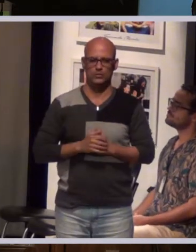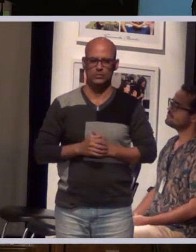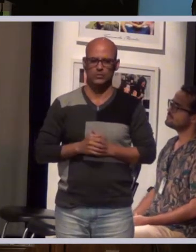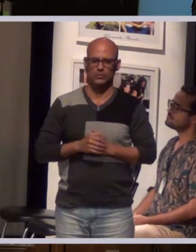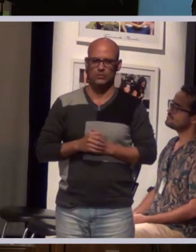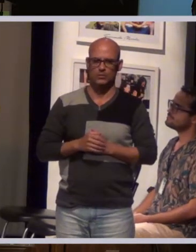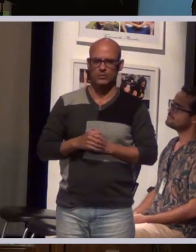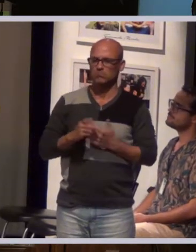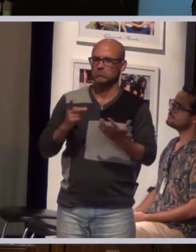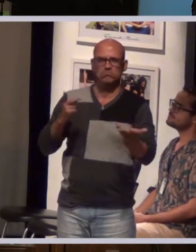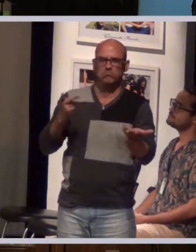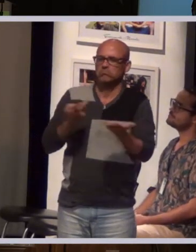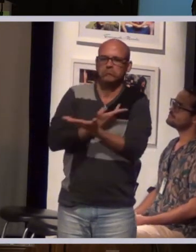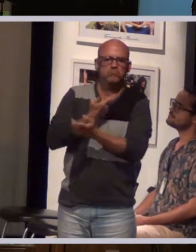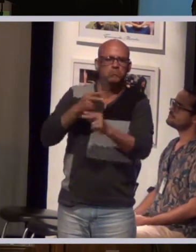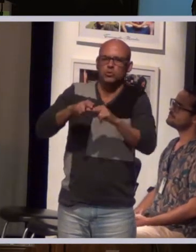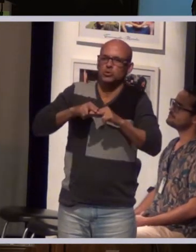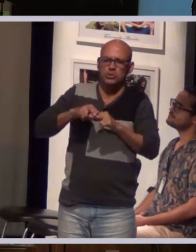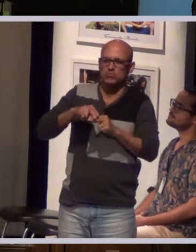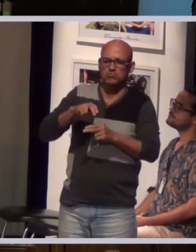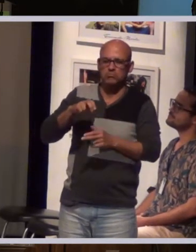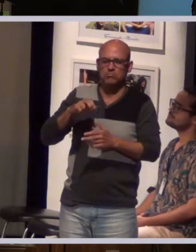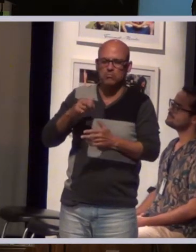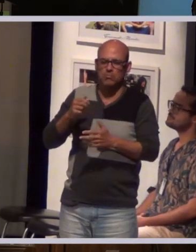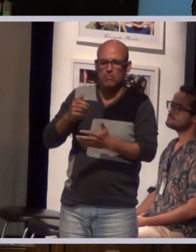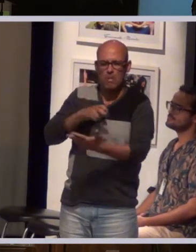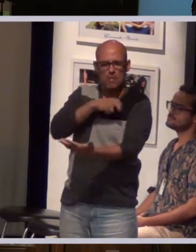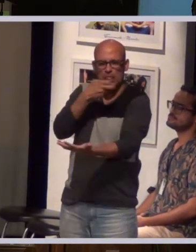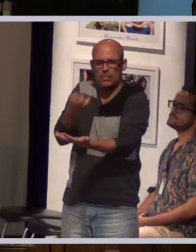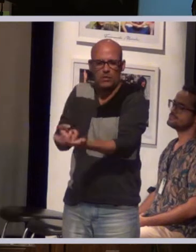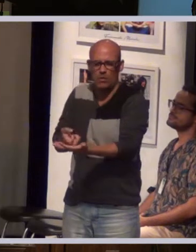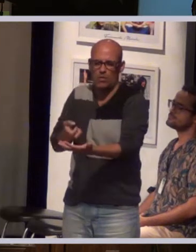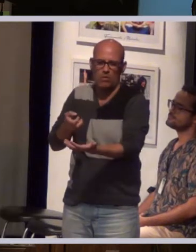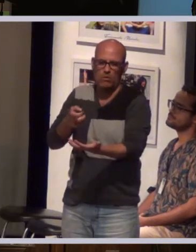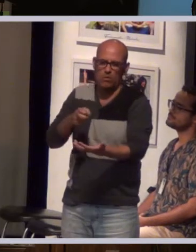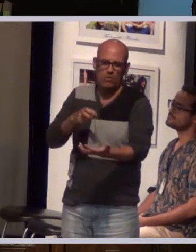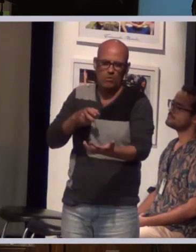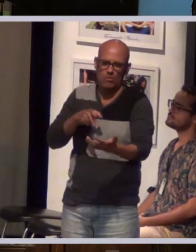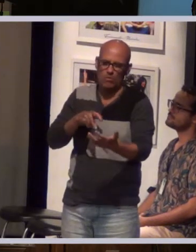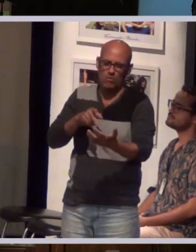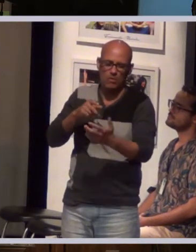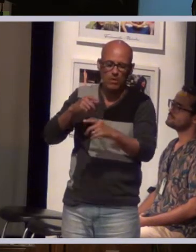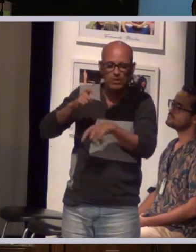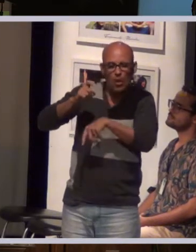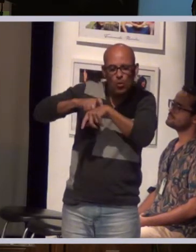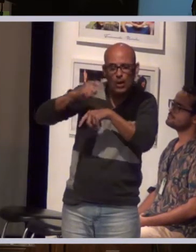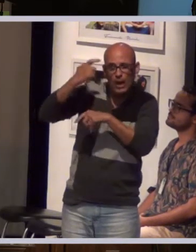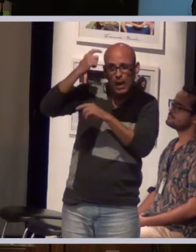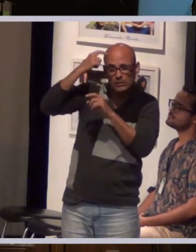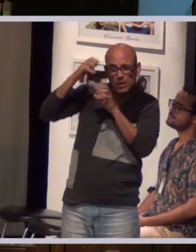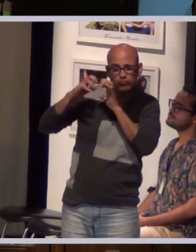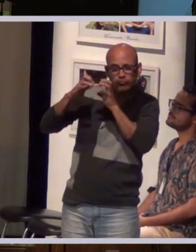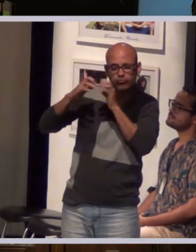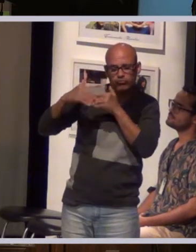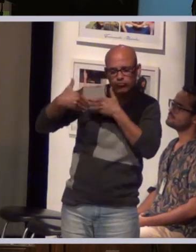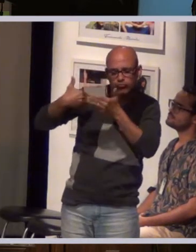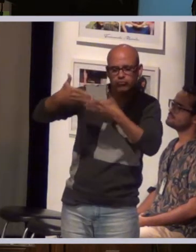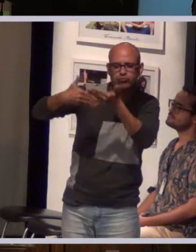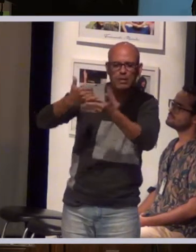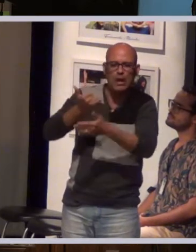atribuídos a lesões que ocorreram durante o desenvolvimento do encéfalo.